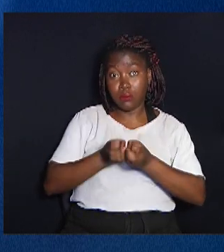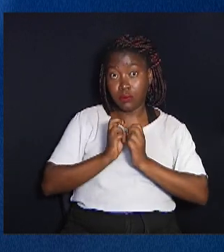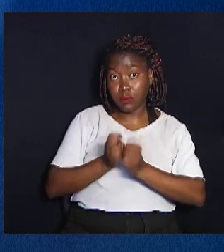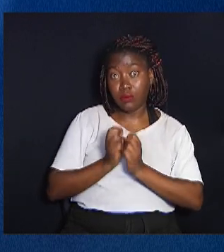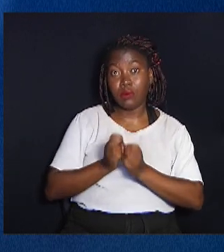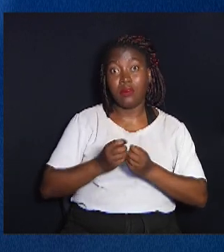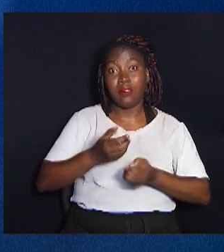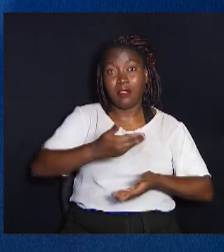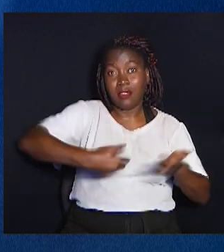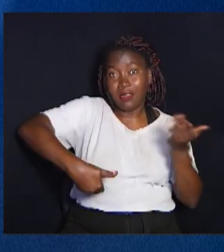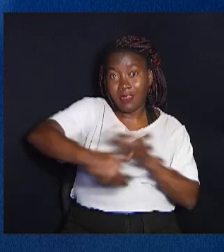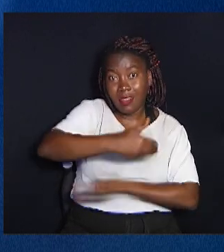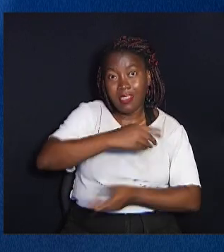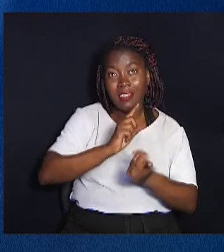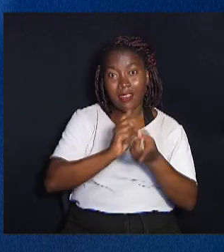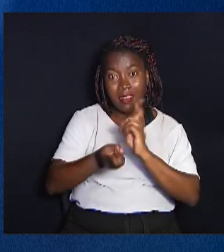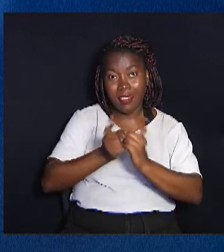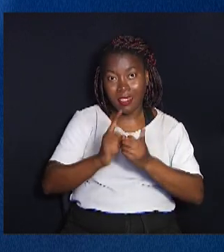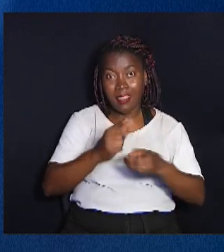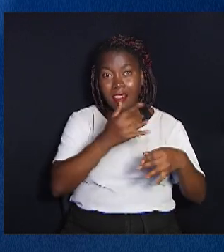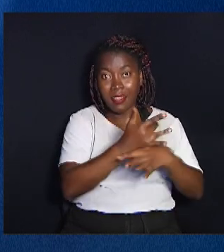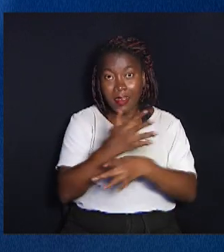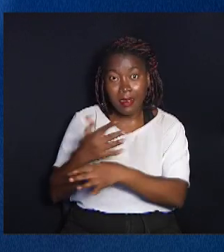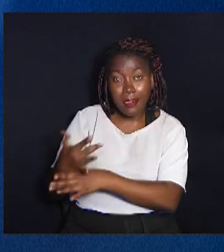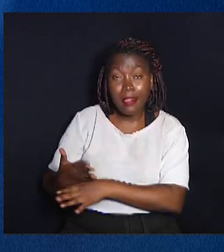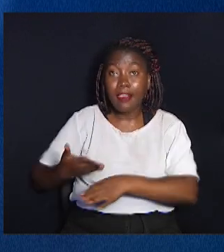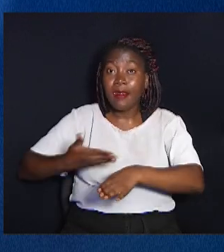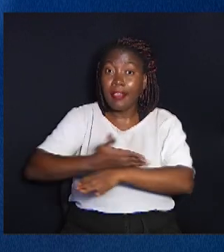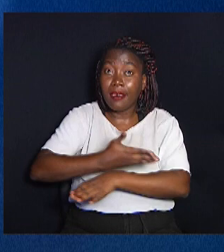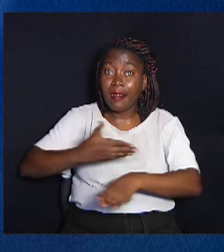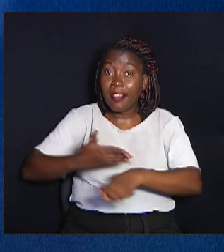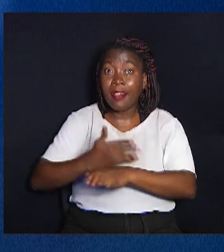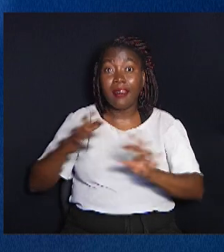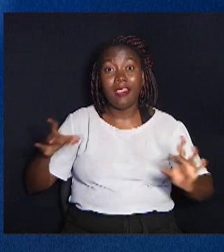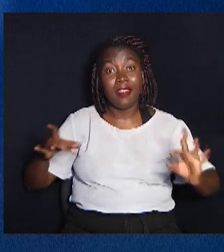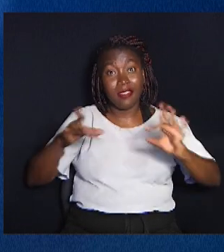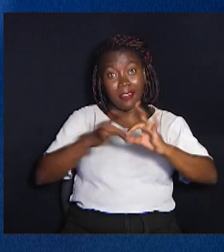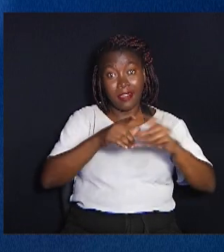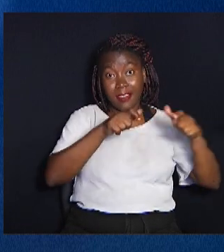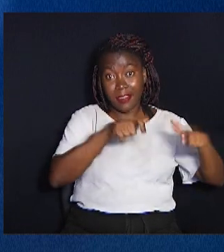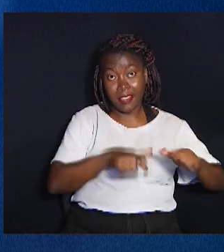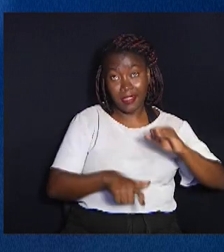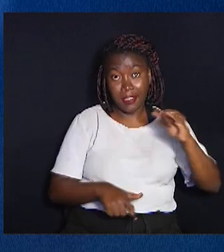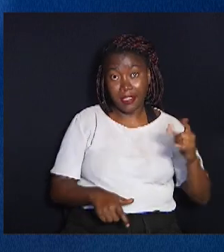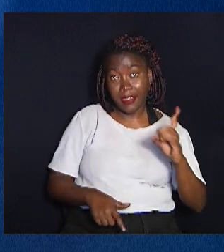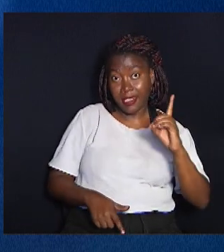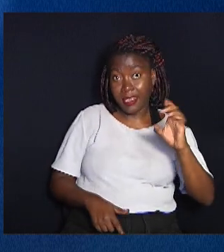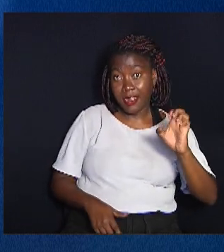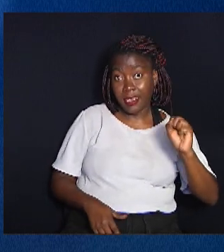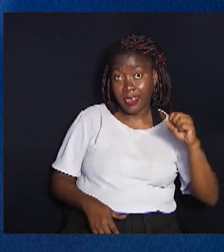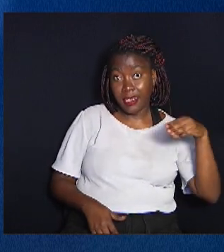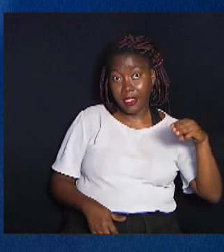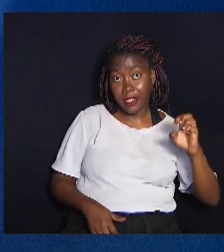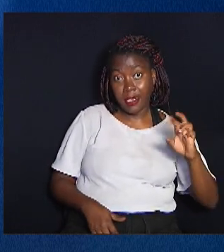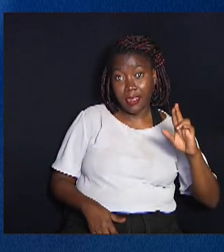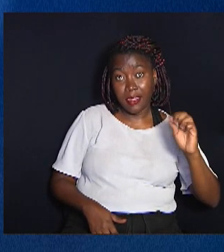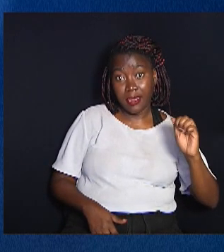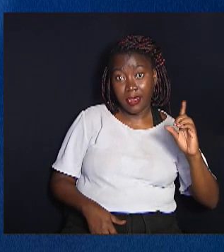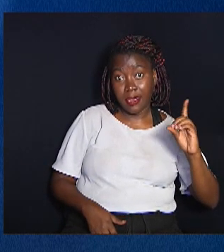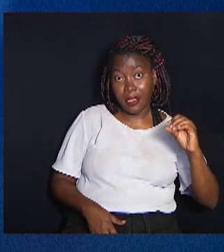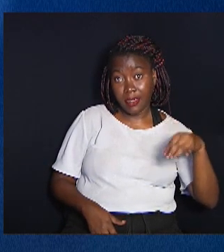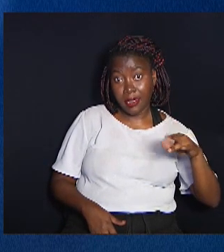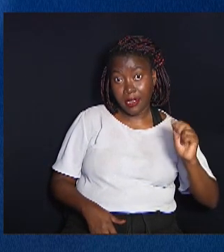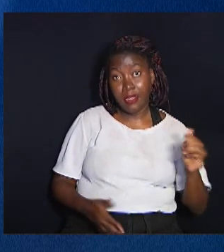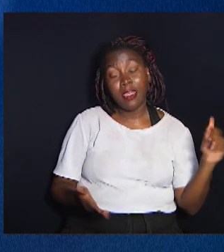uma travessia rodoviária ligando a região do Jardim Esmeraldina à região do Jardim Carlos Lourenço.